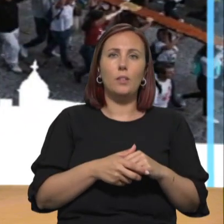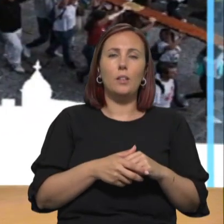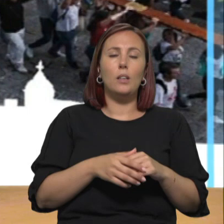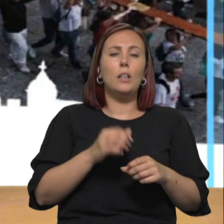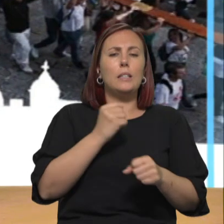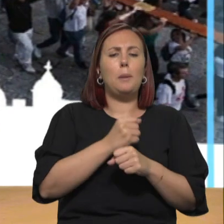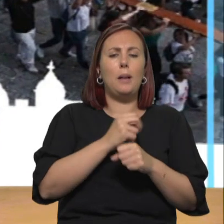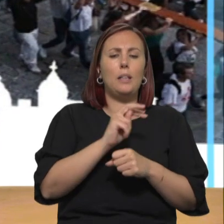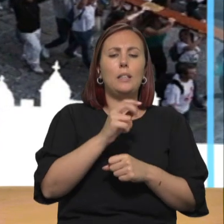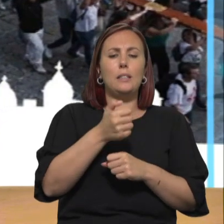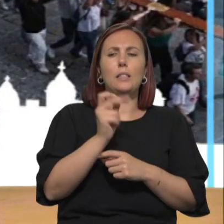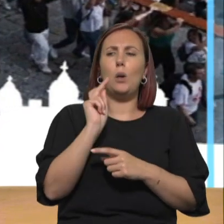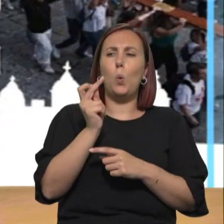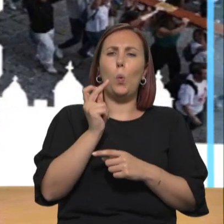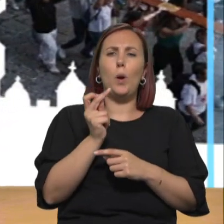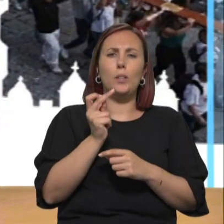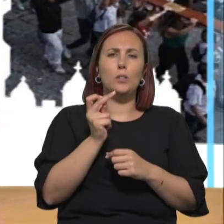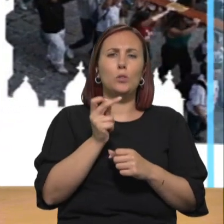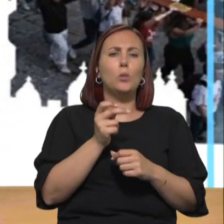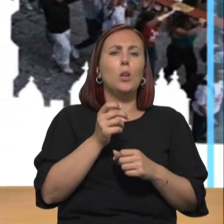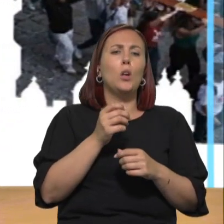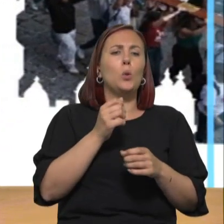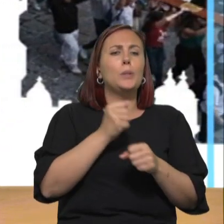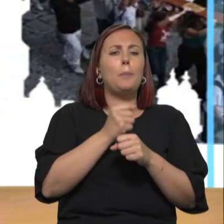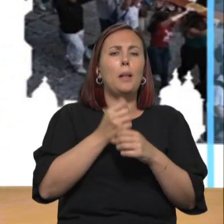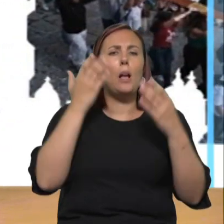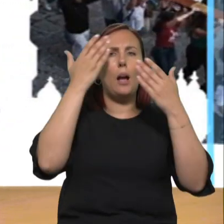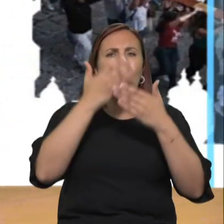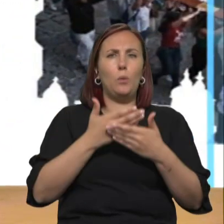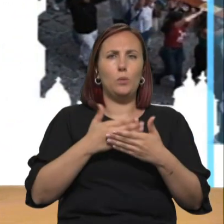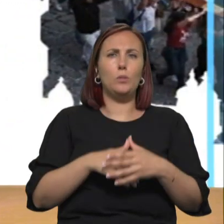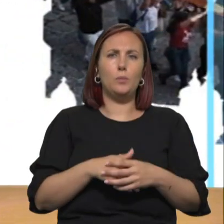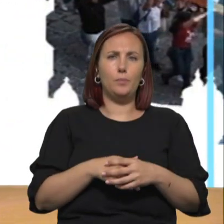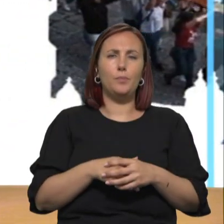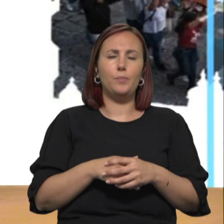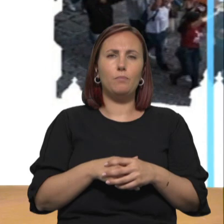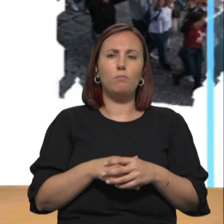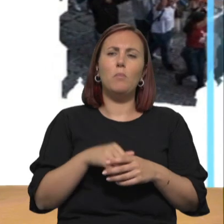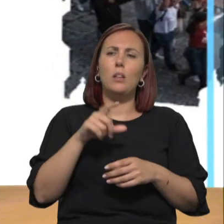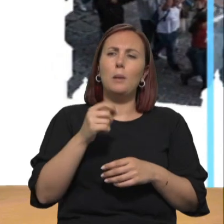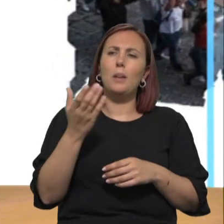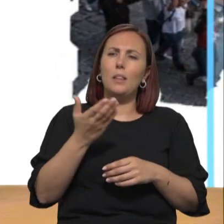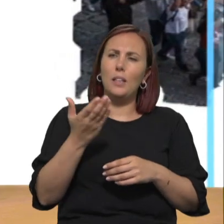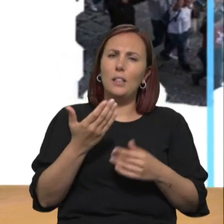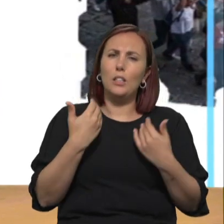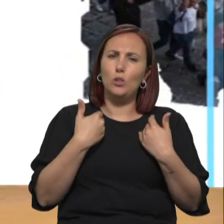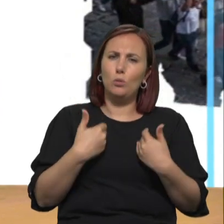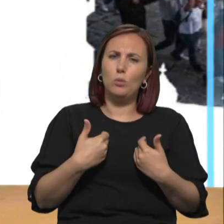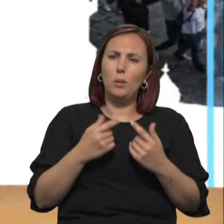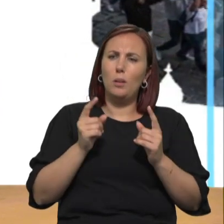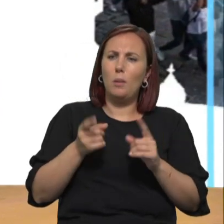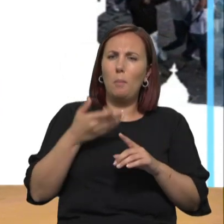35 anos num emprego noturno, não é? Não teria direito a começar a descansar mais